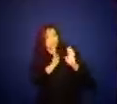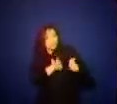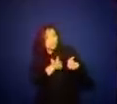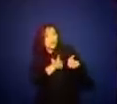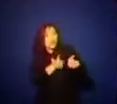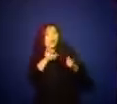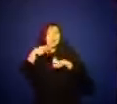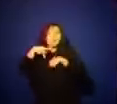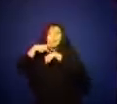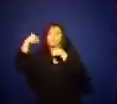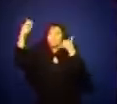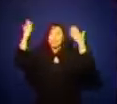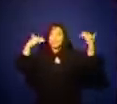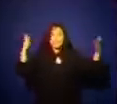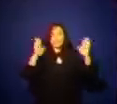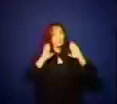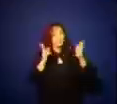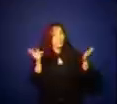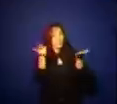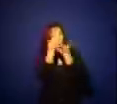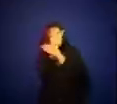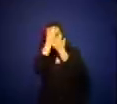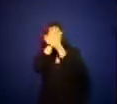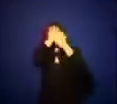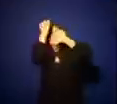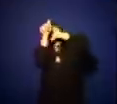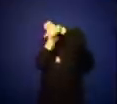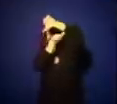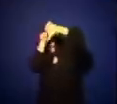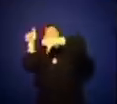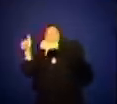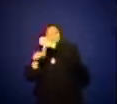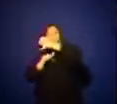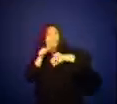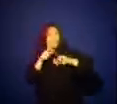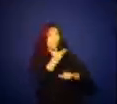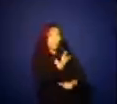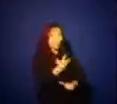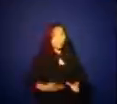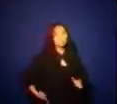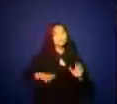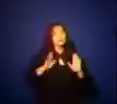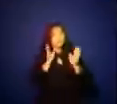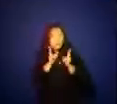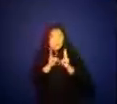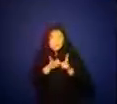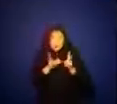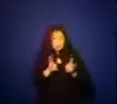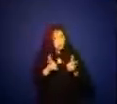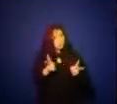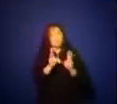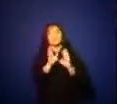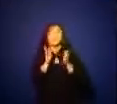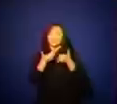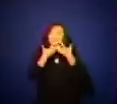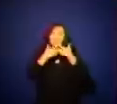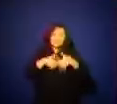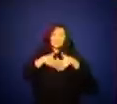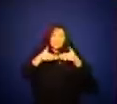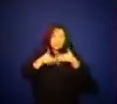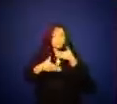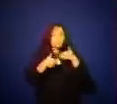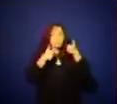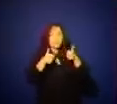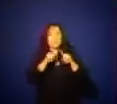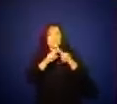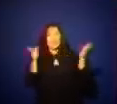países vizinhos né que tiveram várias mudanças de governo seguem nesse sistema tem funcionado Então eu acho que a hora é hora de não é